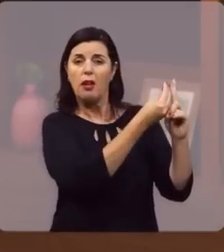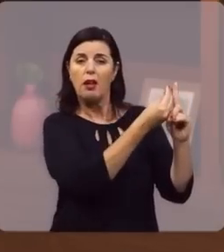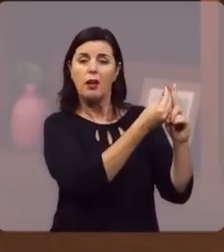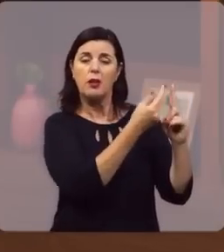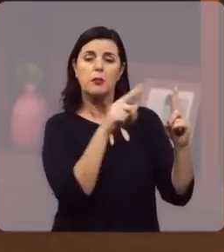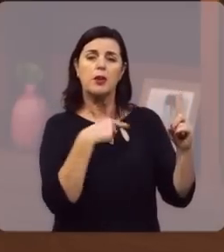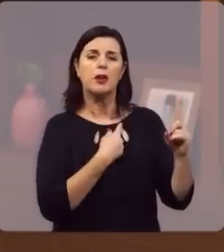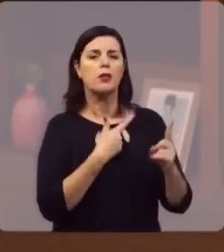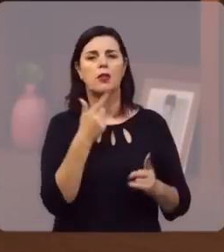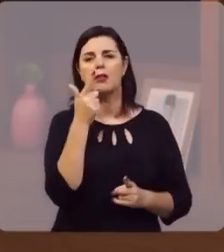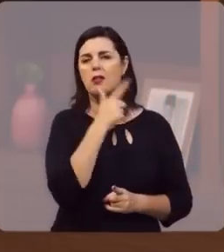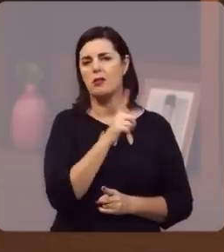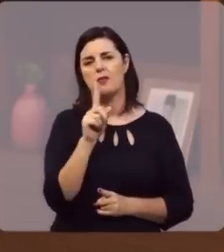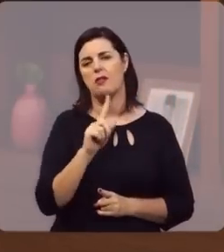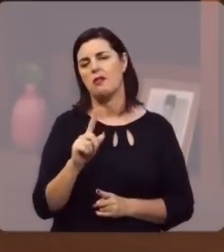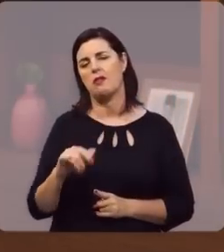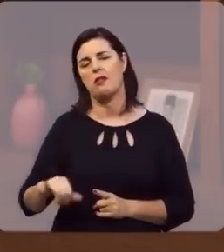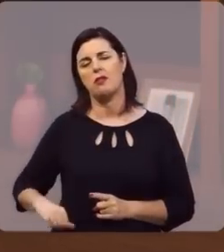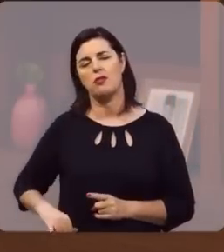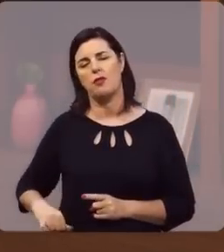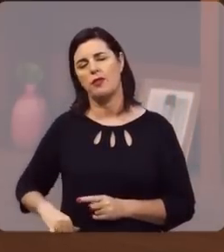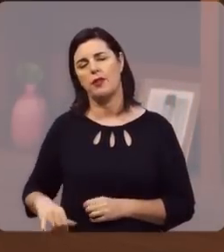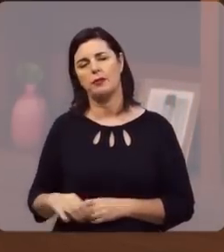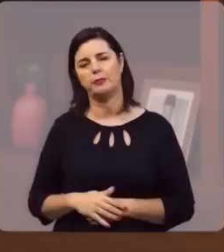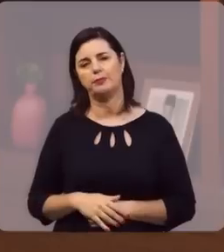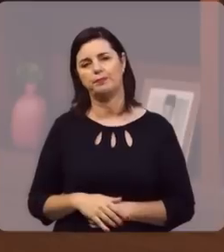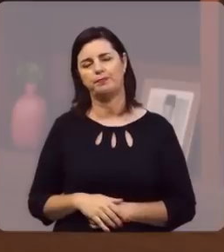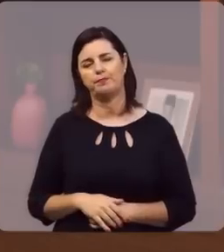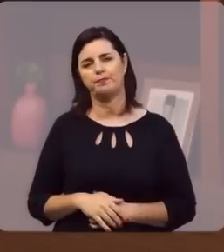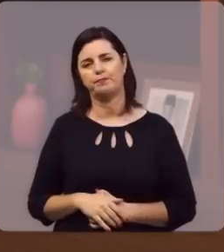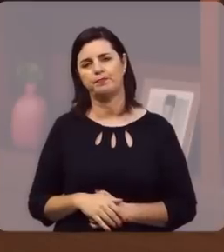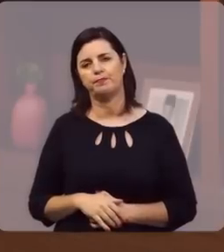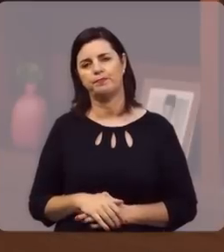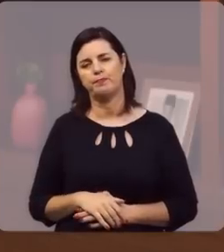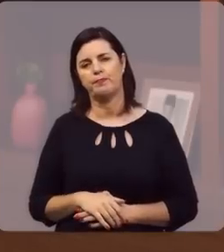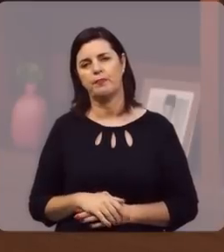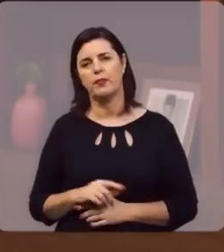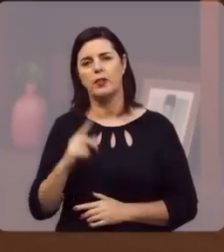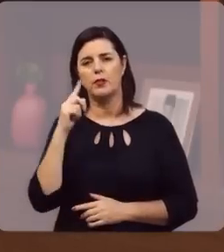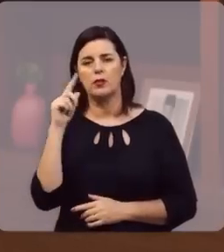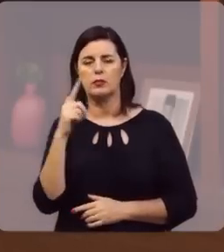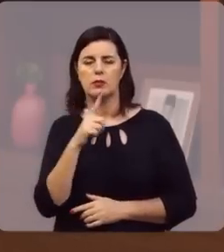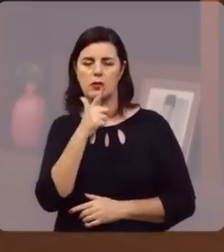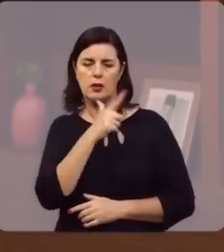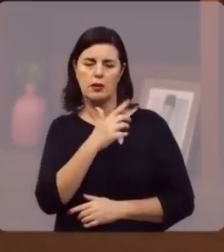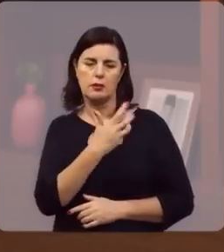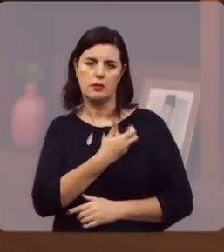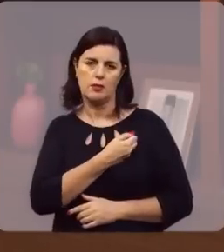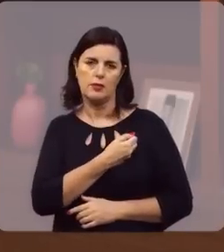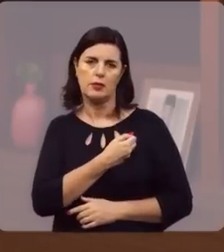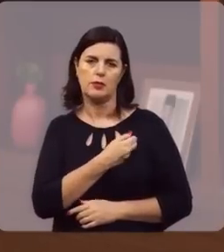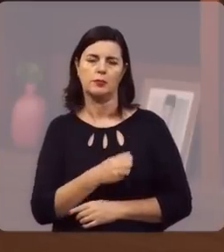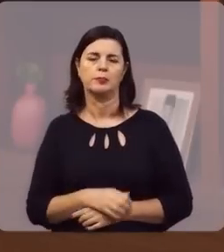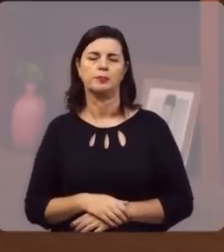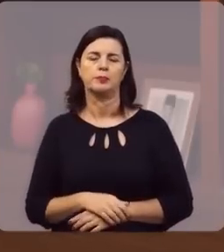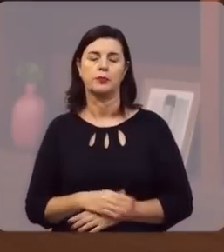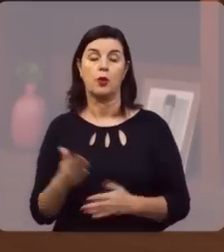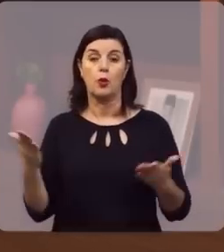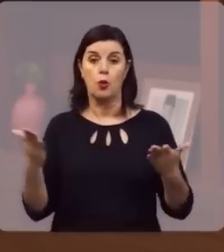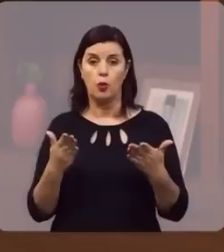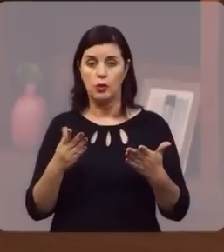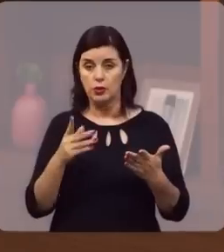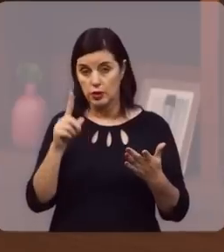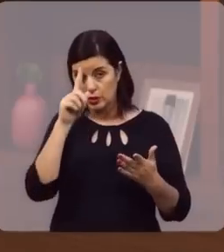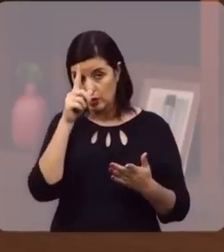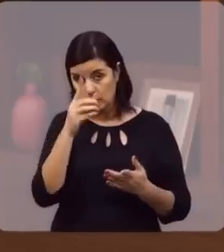para nos poupar para nos perdoar tá no salvar e da música te ver Oi hoje